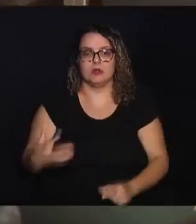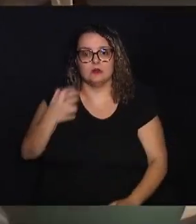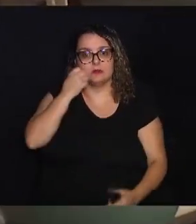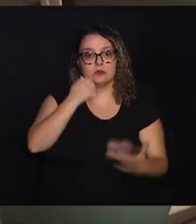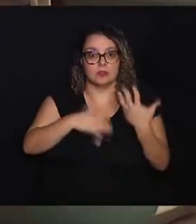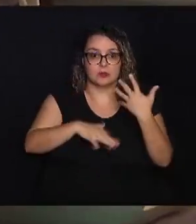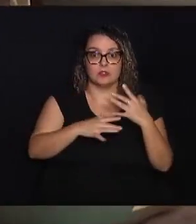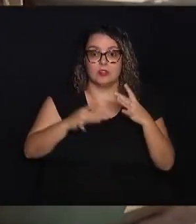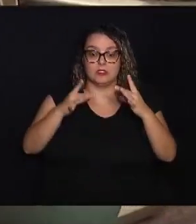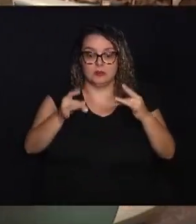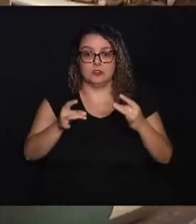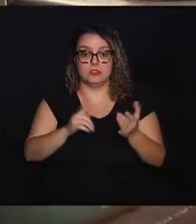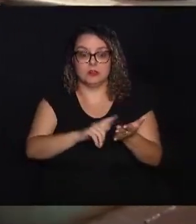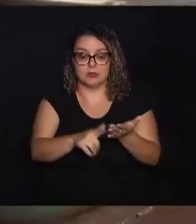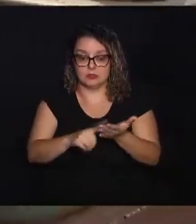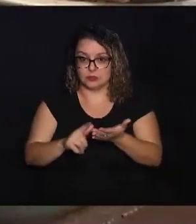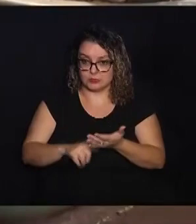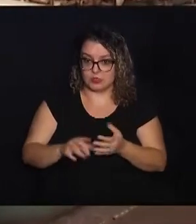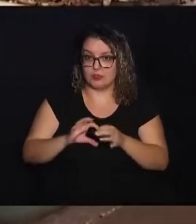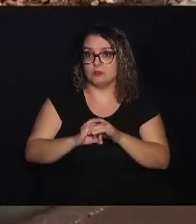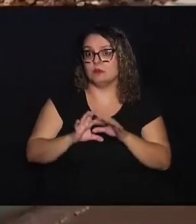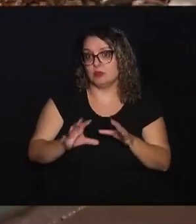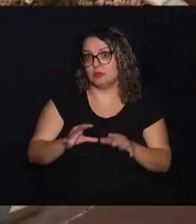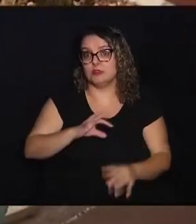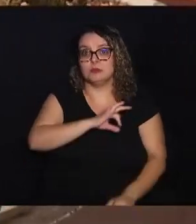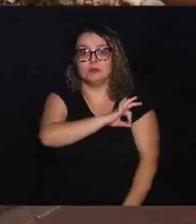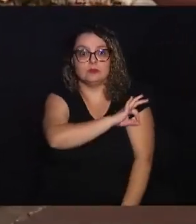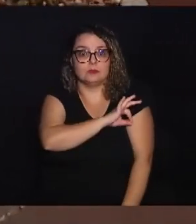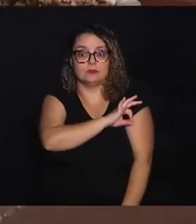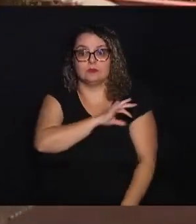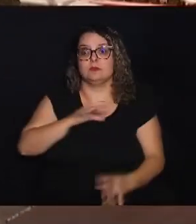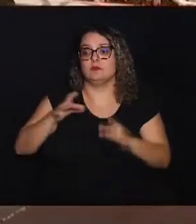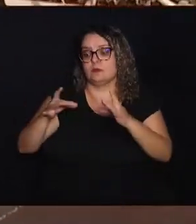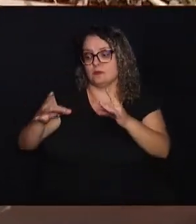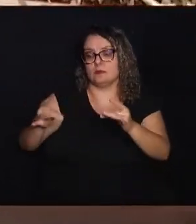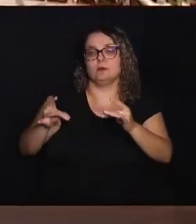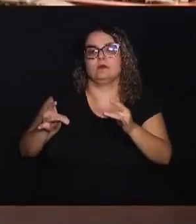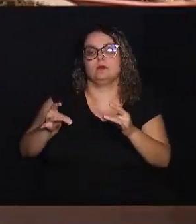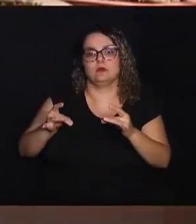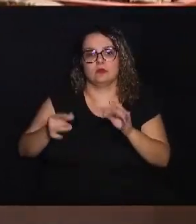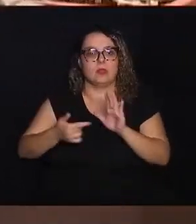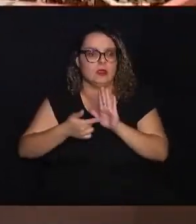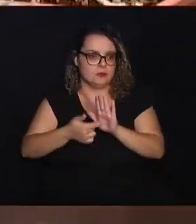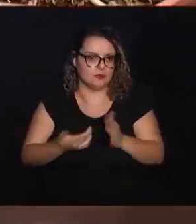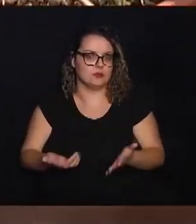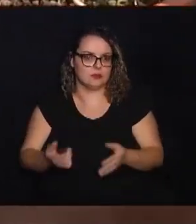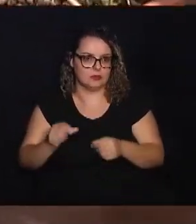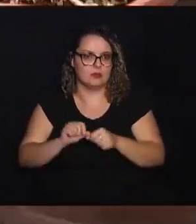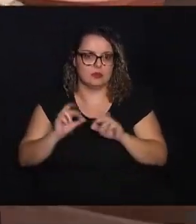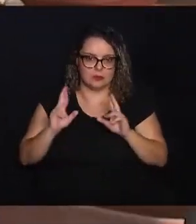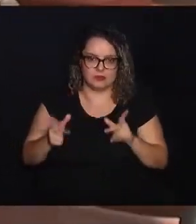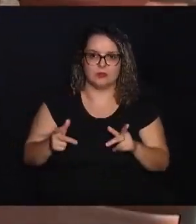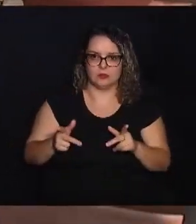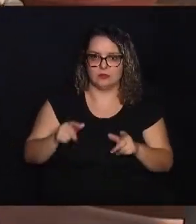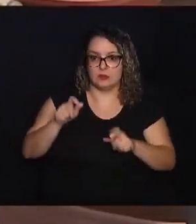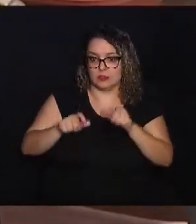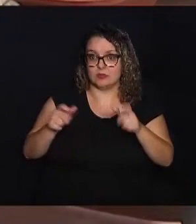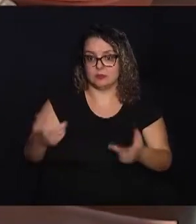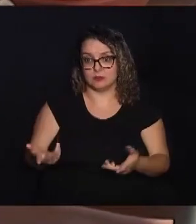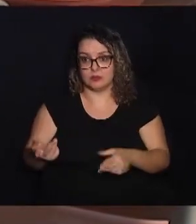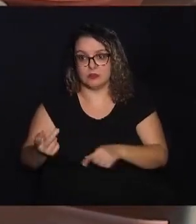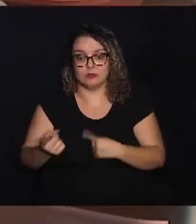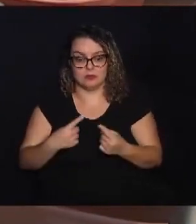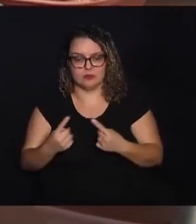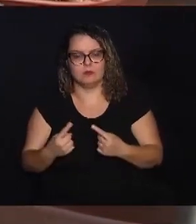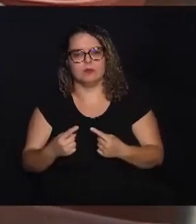tenho que deixar ela limpa e ela permite, a prefeitura permite eu colocar uma placa à disposição. Isso faz um diferencial, porque as pessoas estão pulando na avenida,